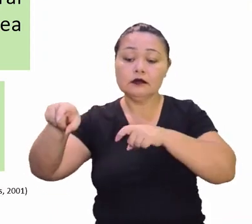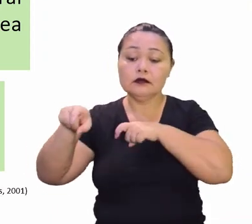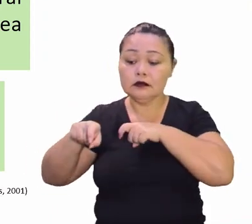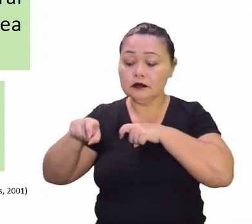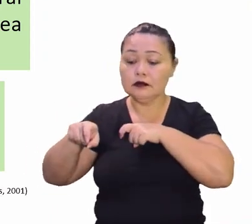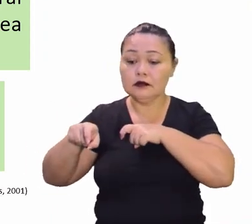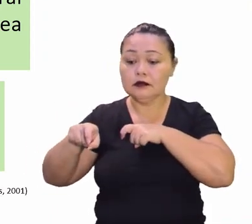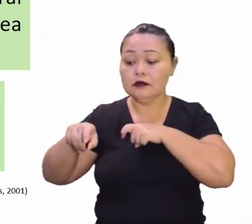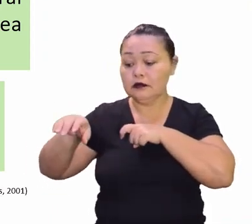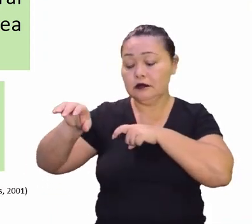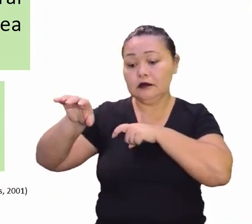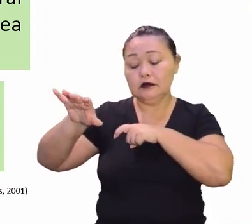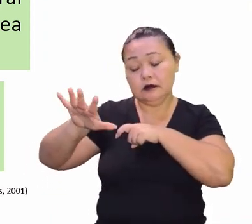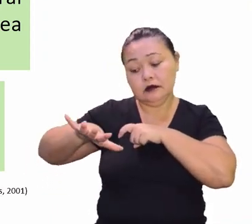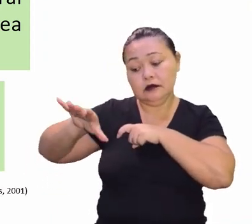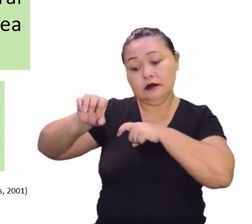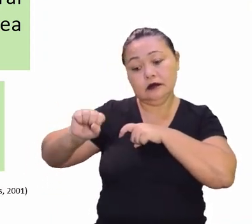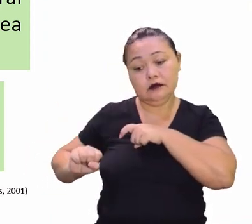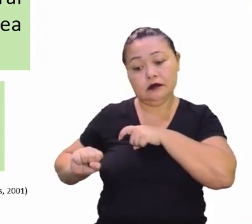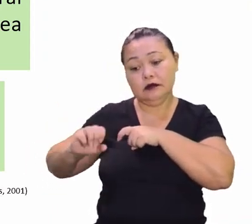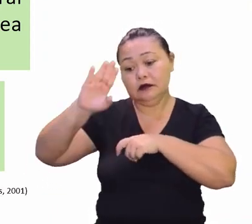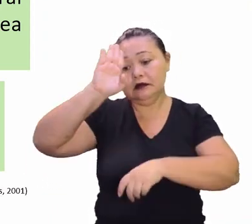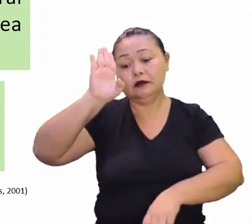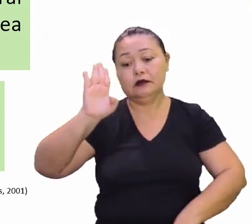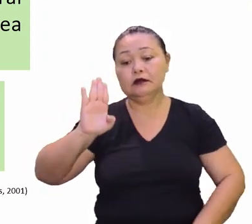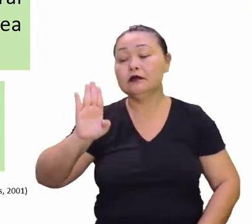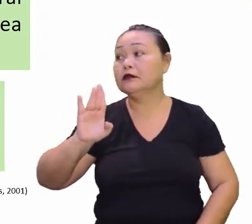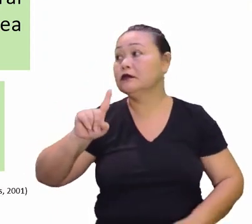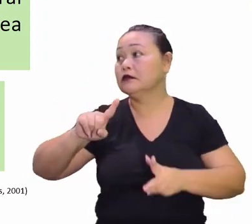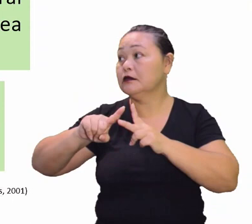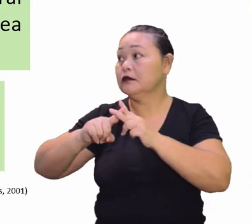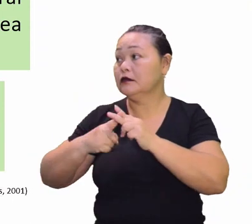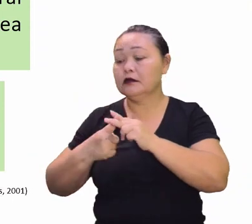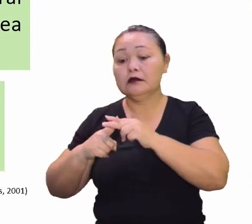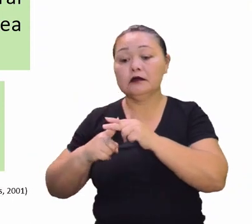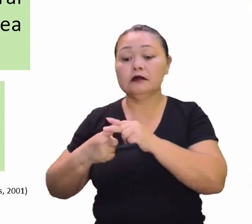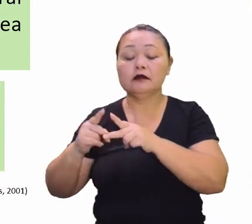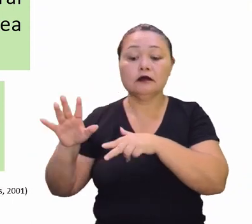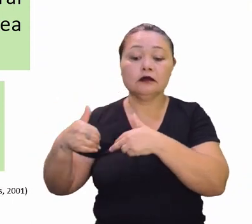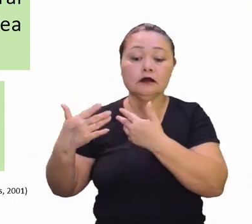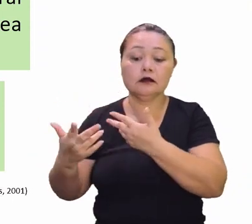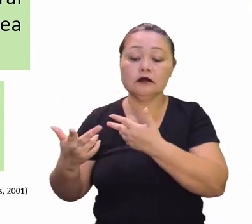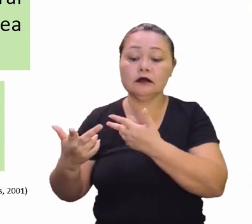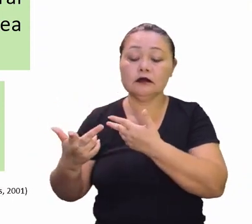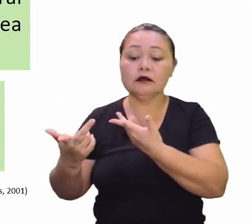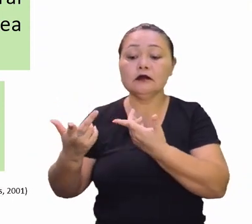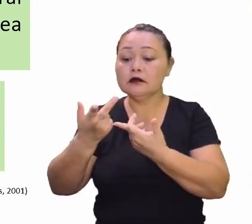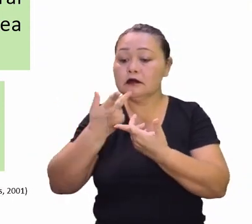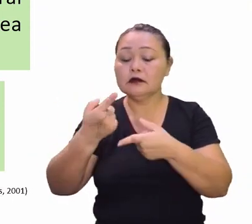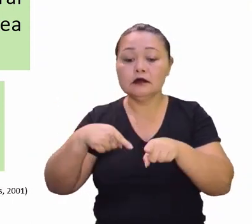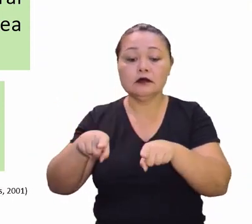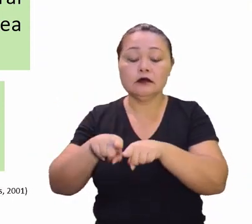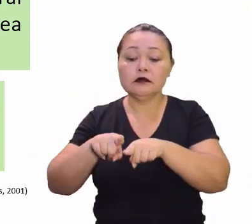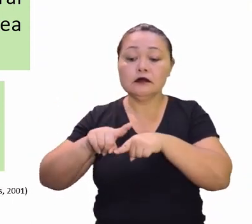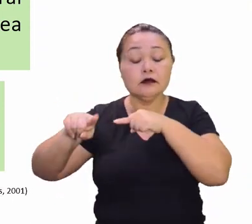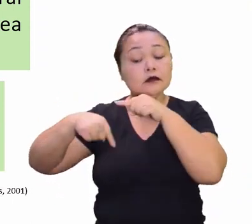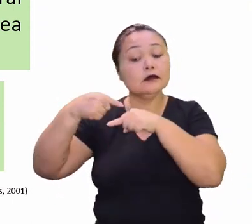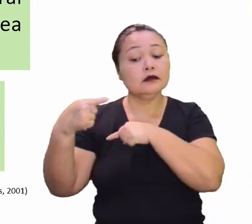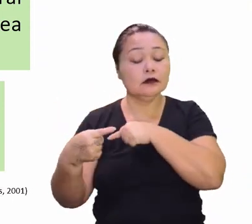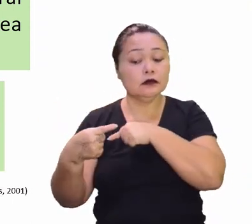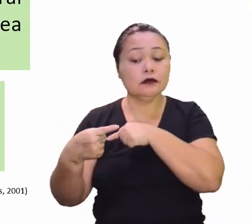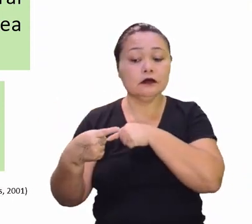rural da região sul do Brasil. Muito bem. A mecanização, né? Que a gente pode falar, e também reflexo